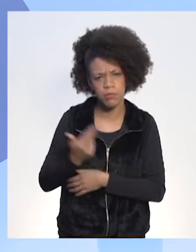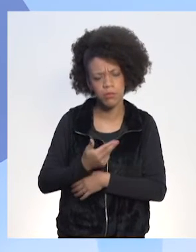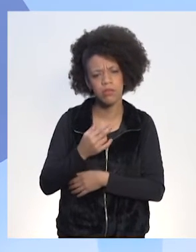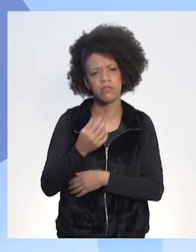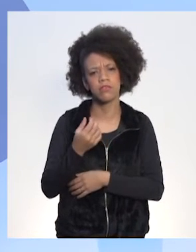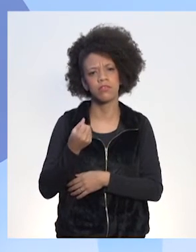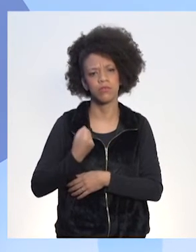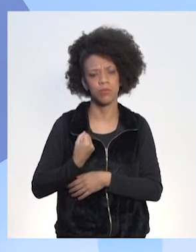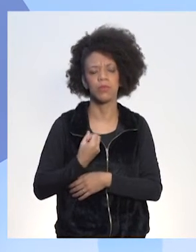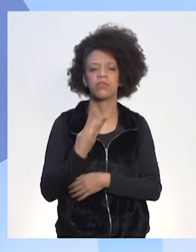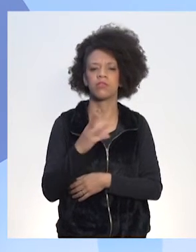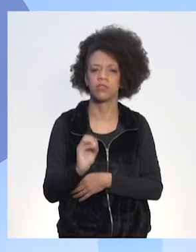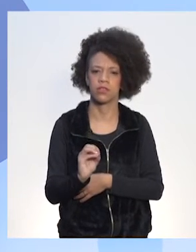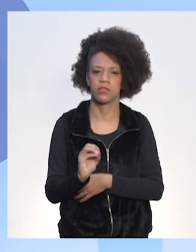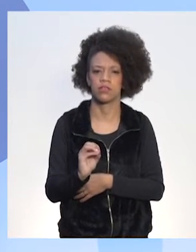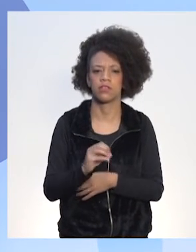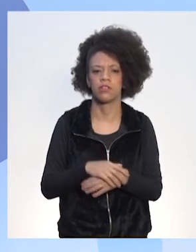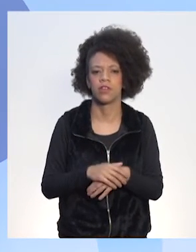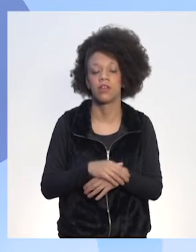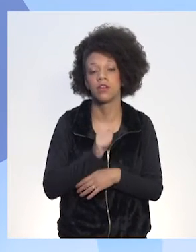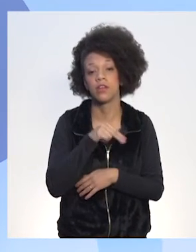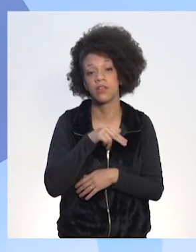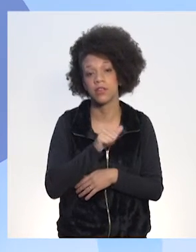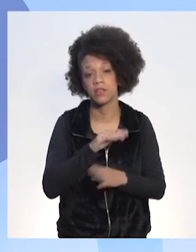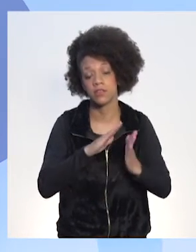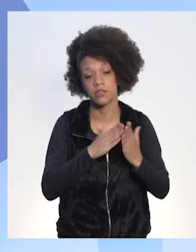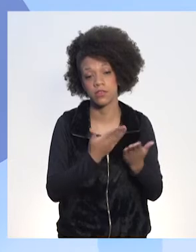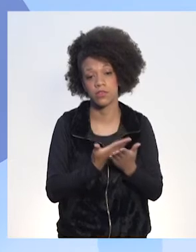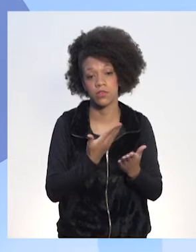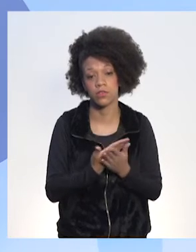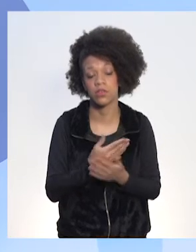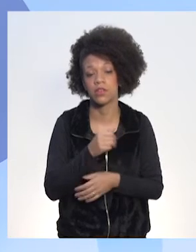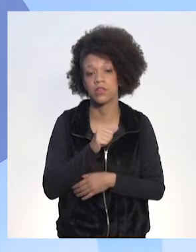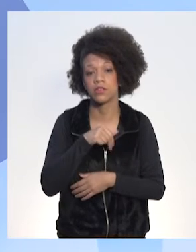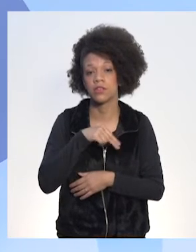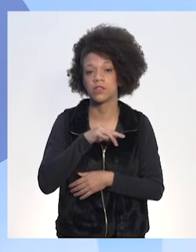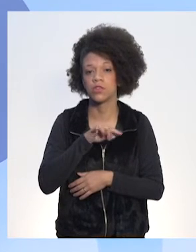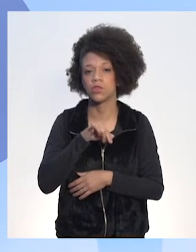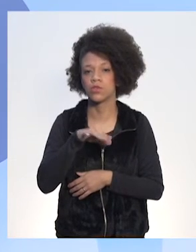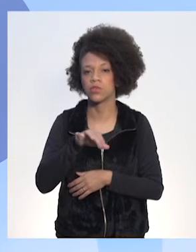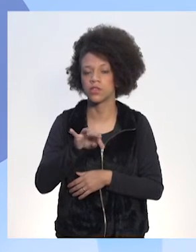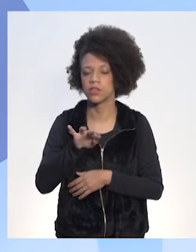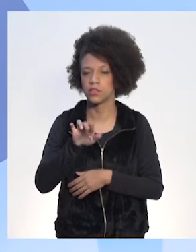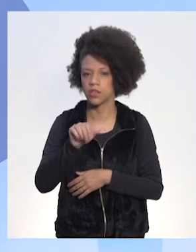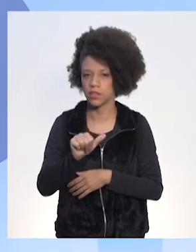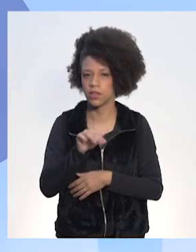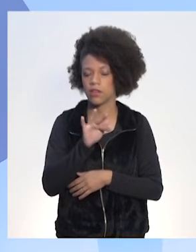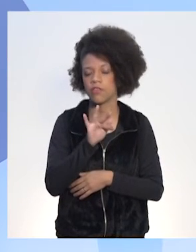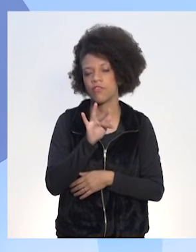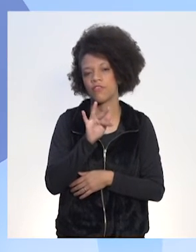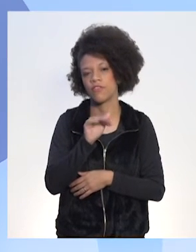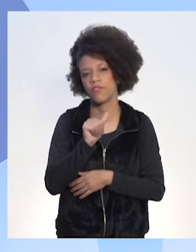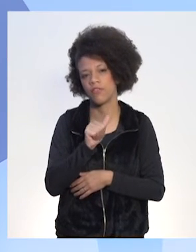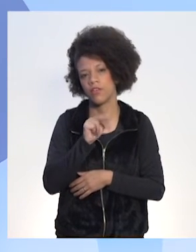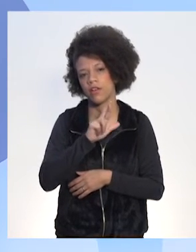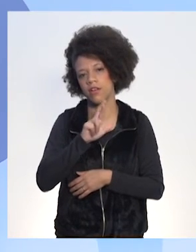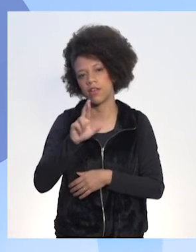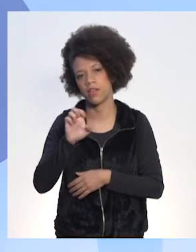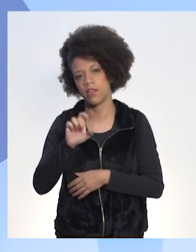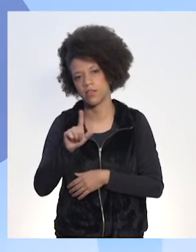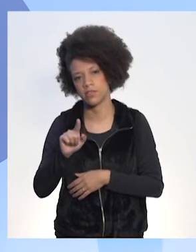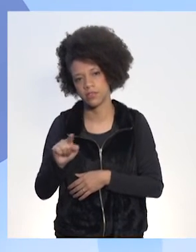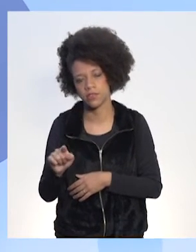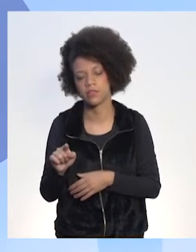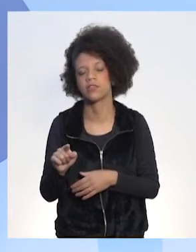Ana Luísa, tá? Do 8º A, lá da Escola Antonieta Farrese, participando da aula. Obrigado,